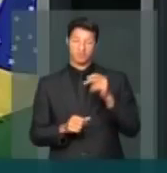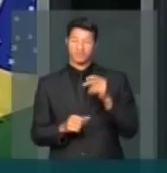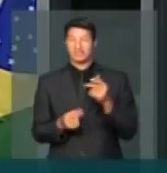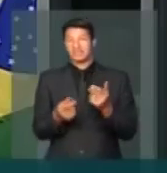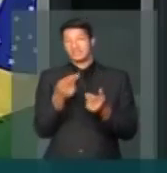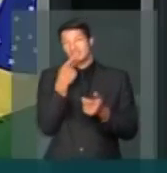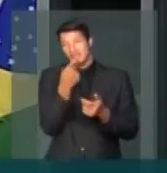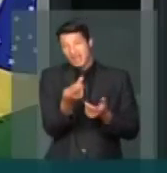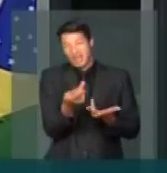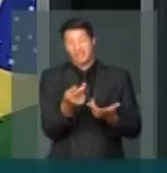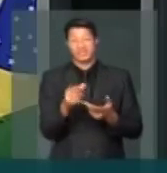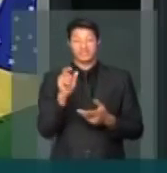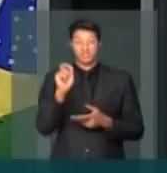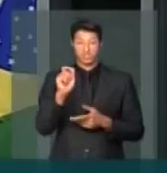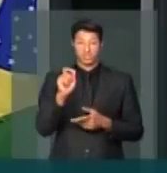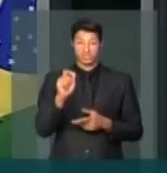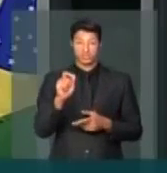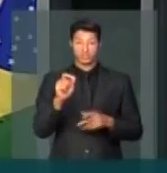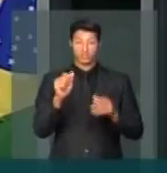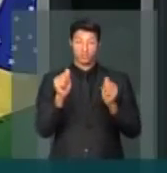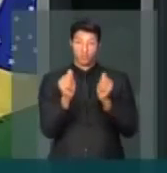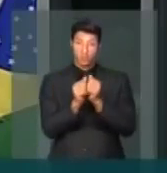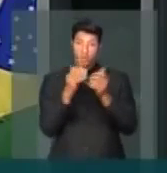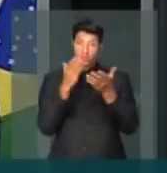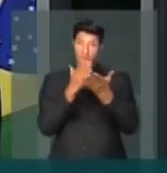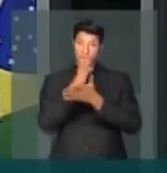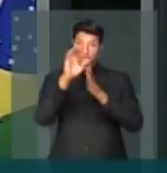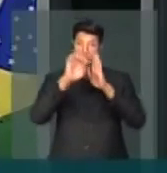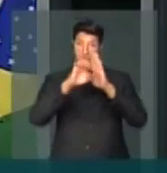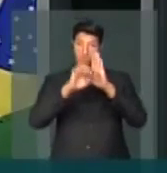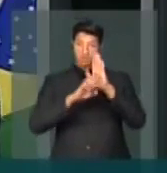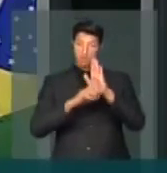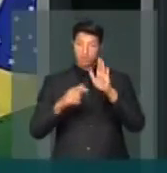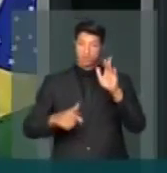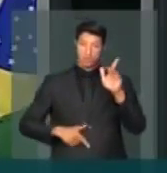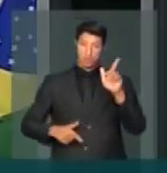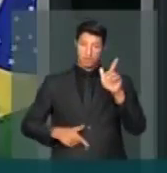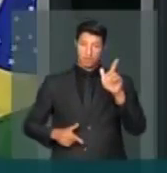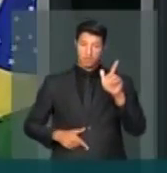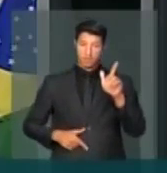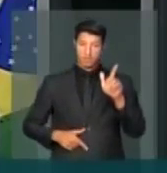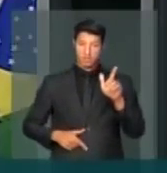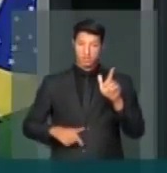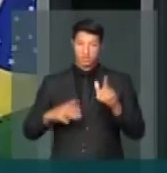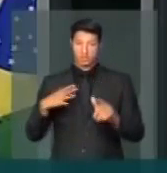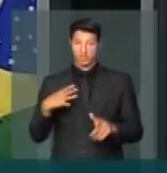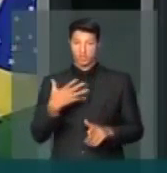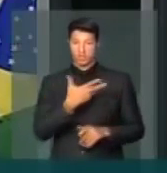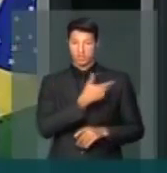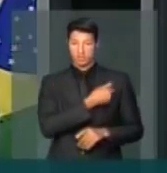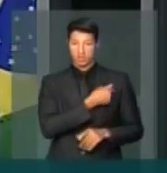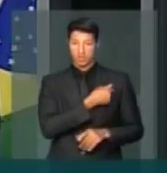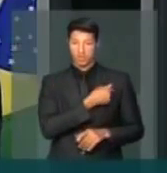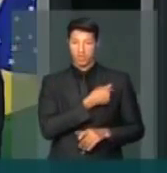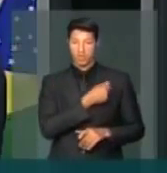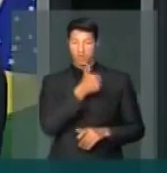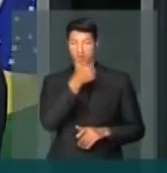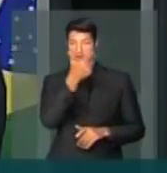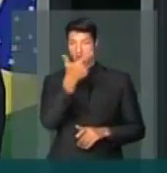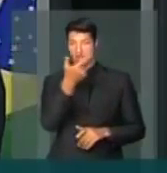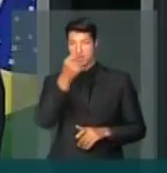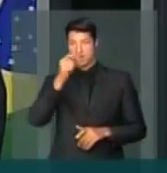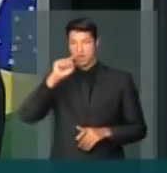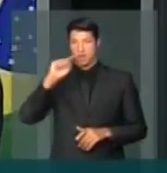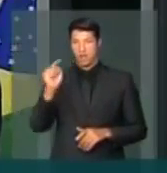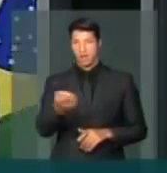pérola, dizendo que com a aprovação do Estatuto do Desarmamento se salvou